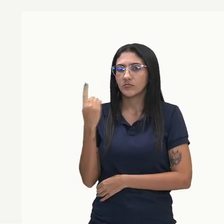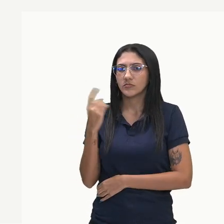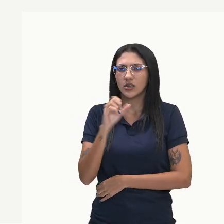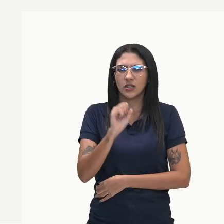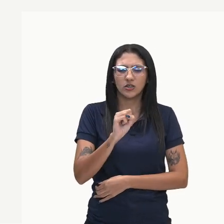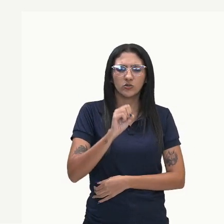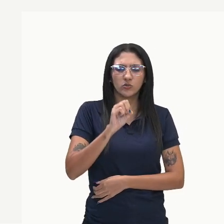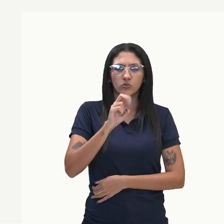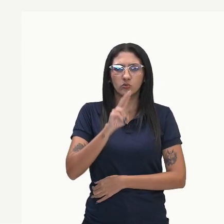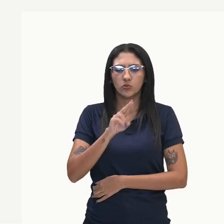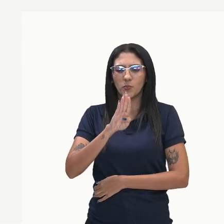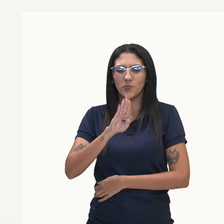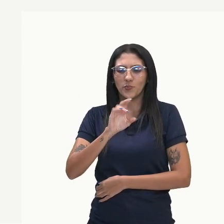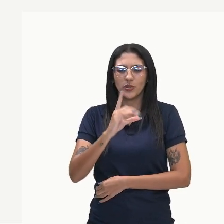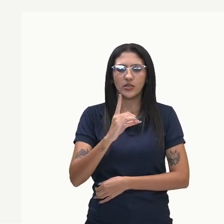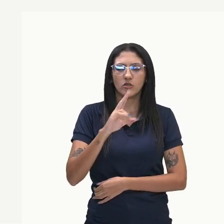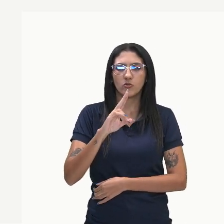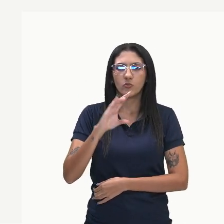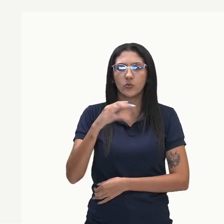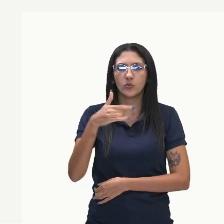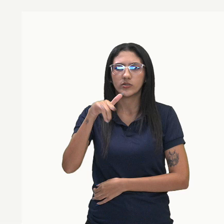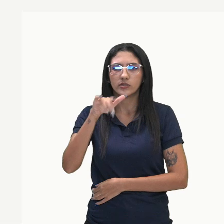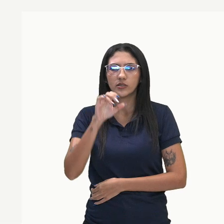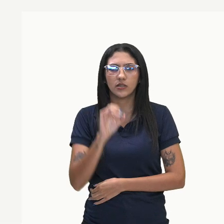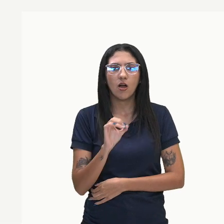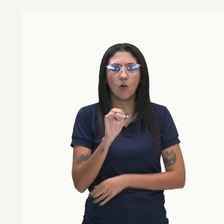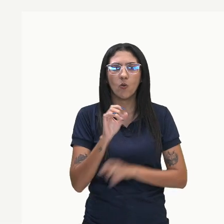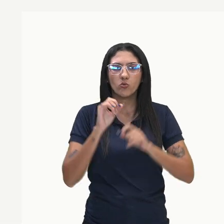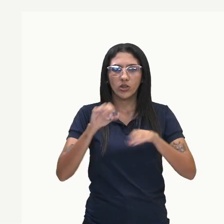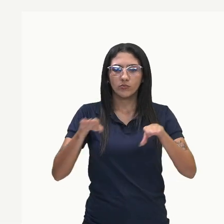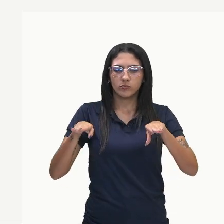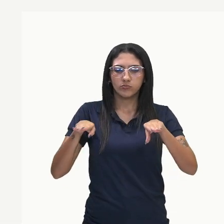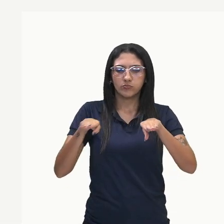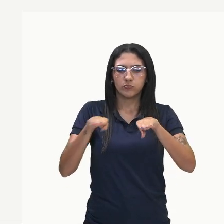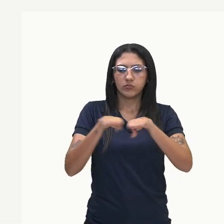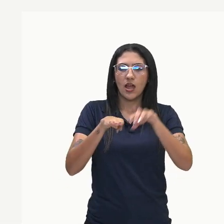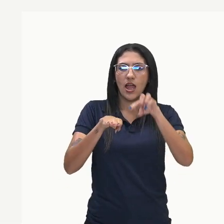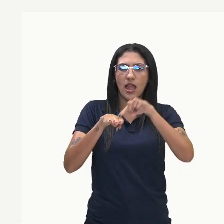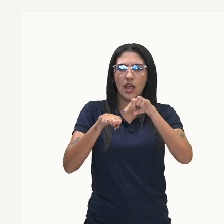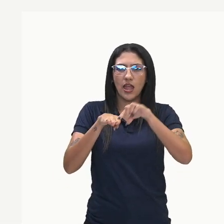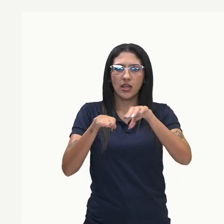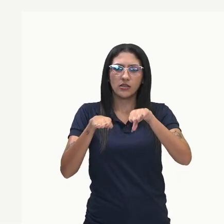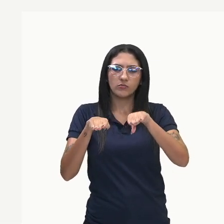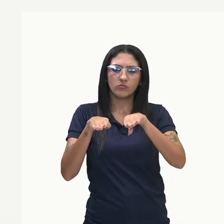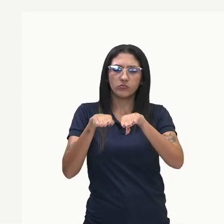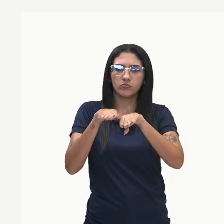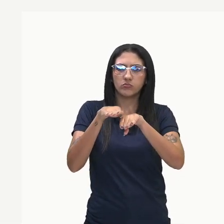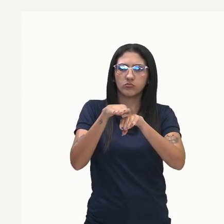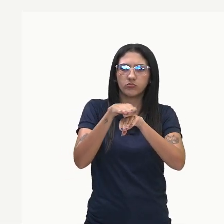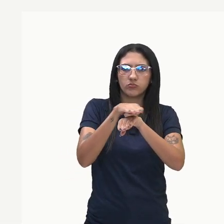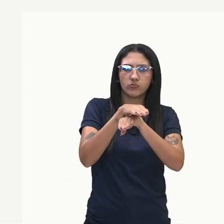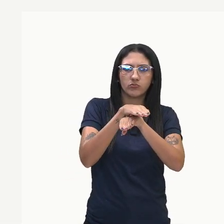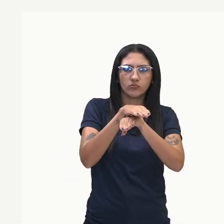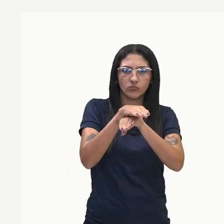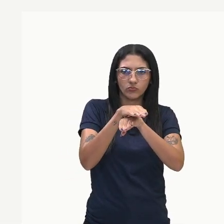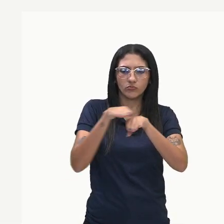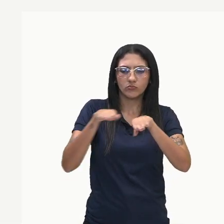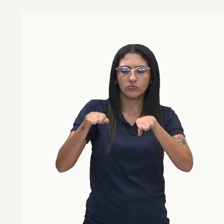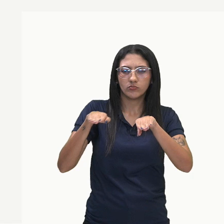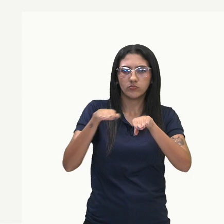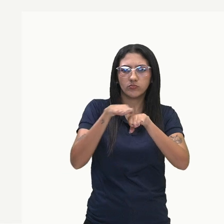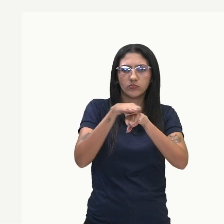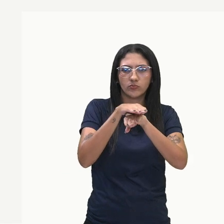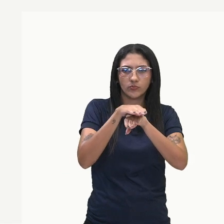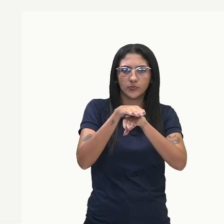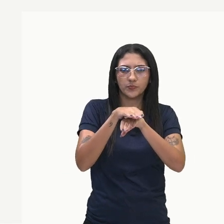subdução, onde uma placa é empurrada sob a outra, ou em zonas de dobramento de falhas,